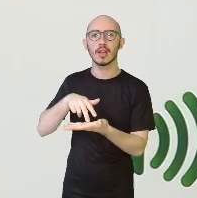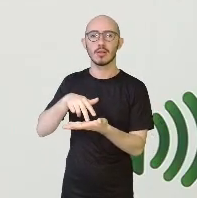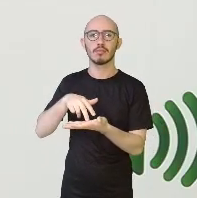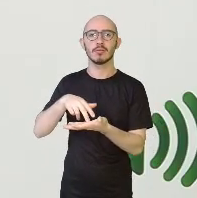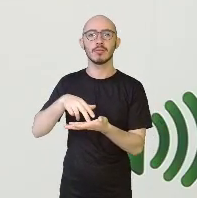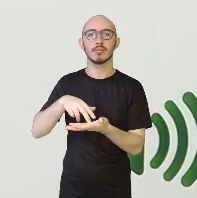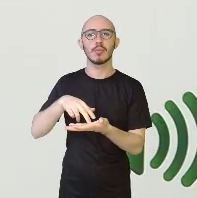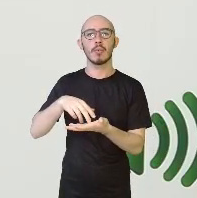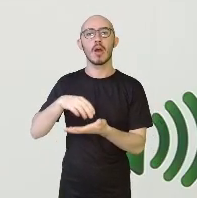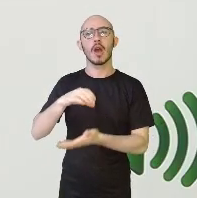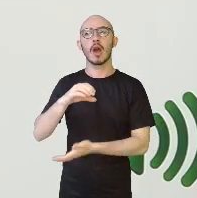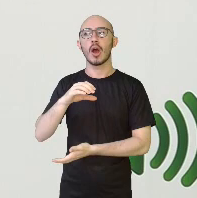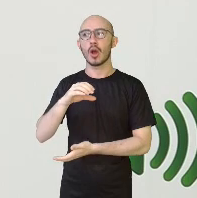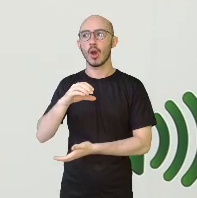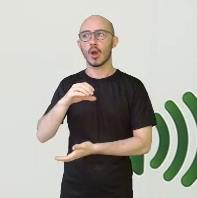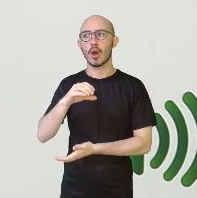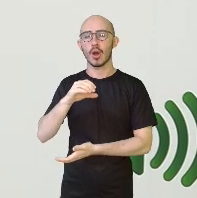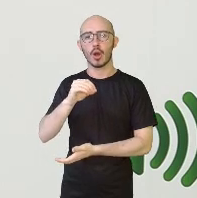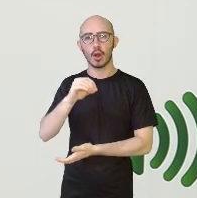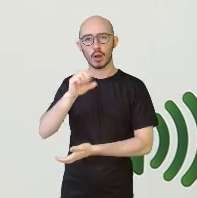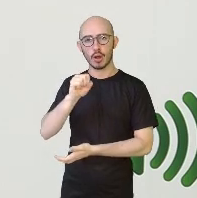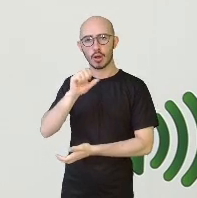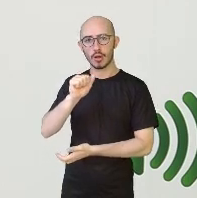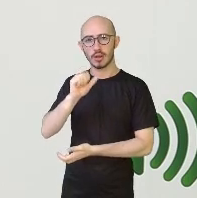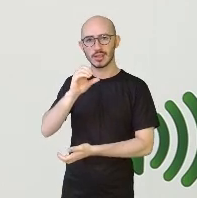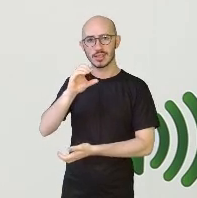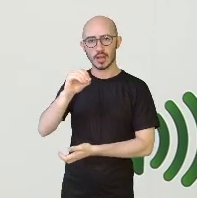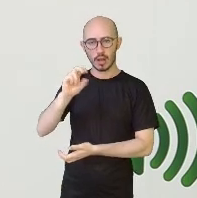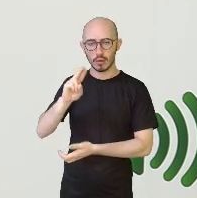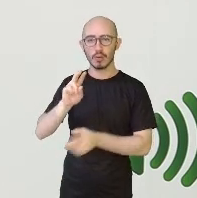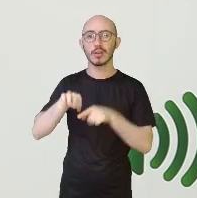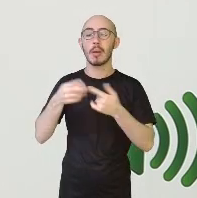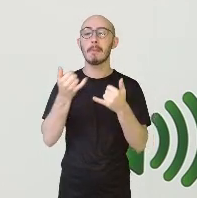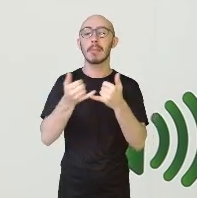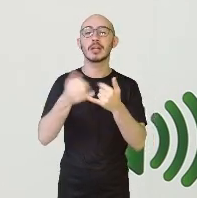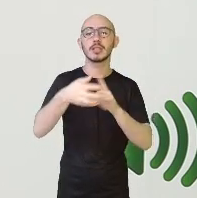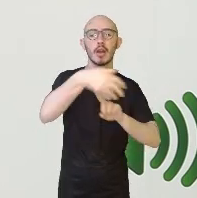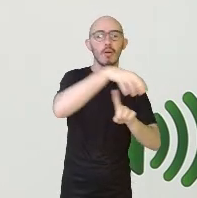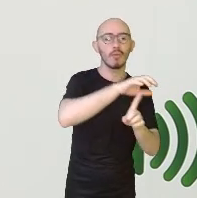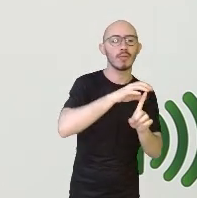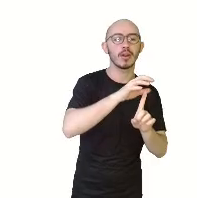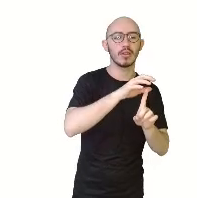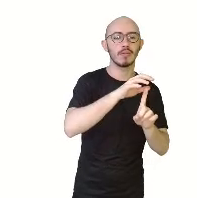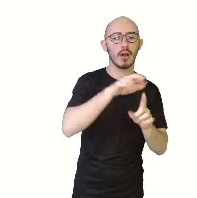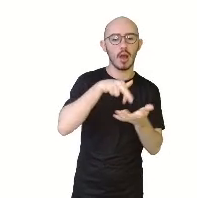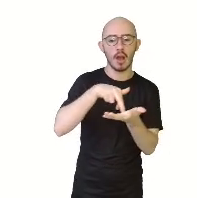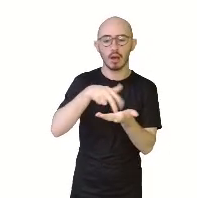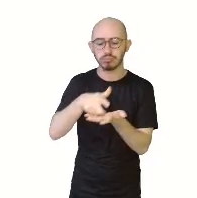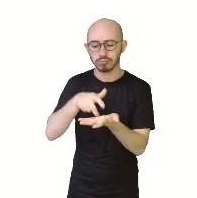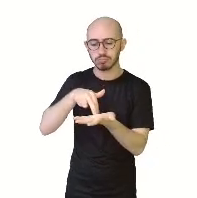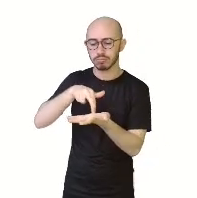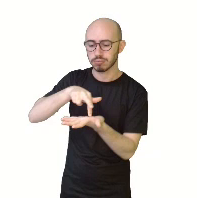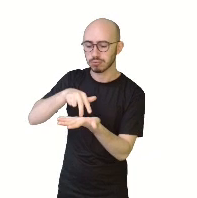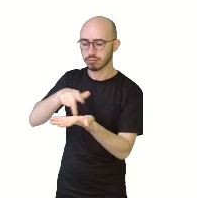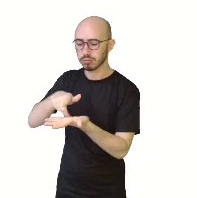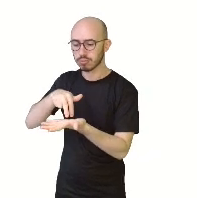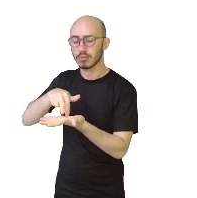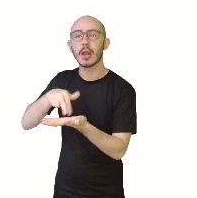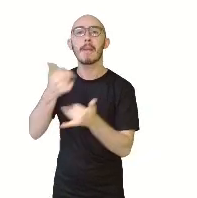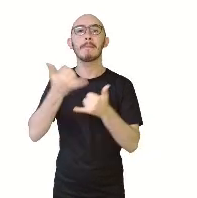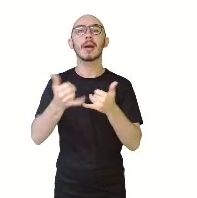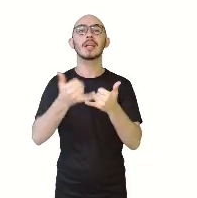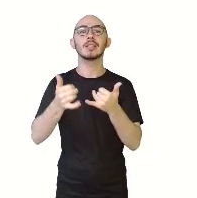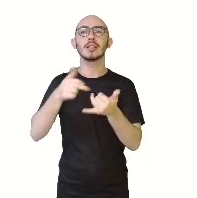um frevo naquele cai não cai. Olha como esse personagem está aparecendo aí. Ele está fazendo um